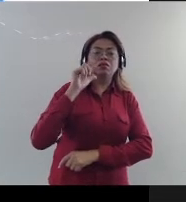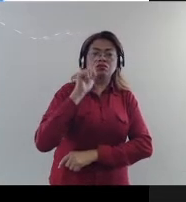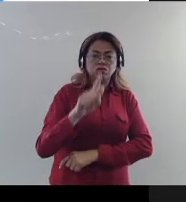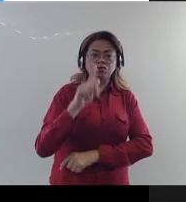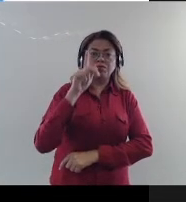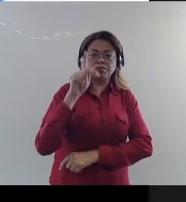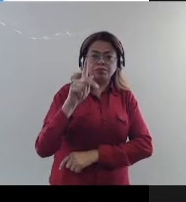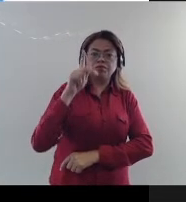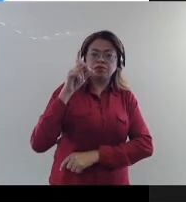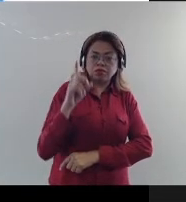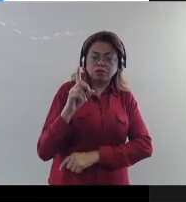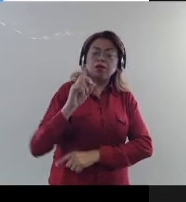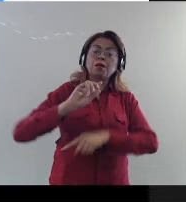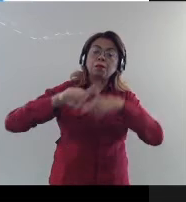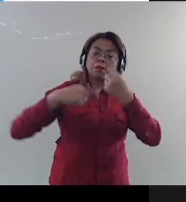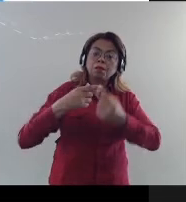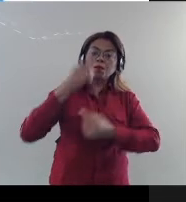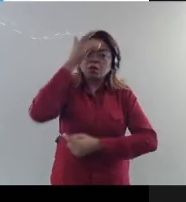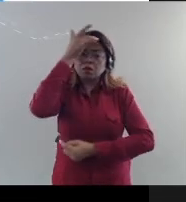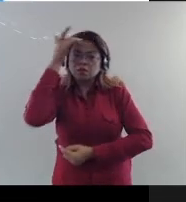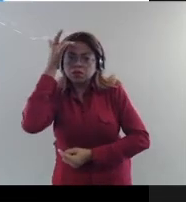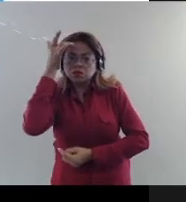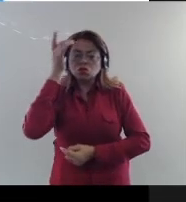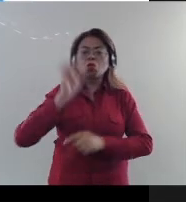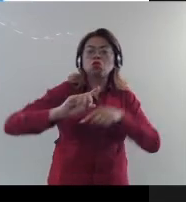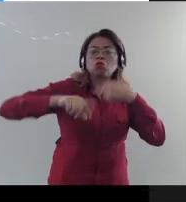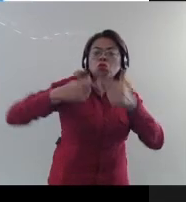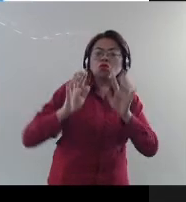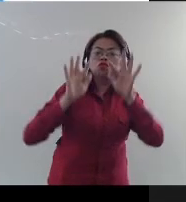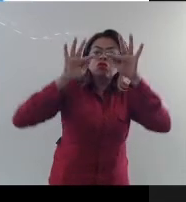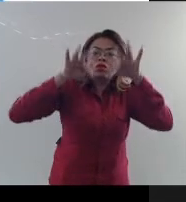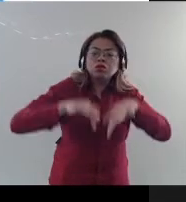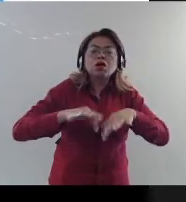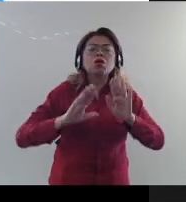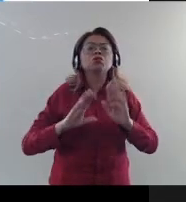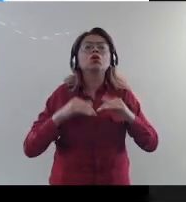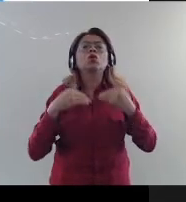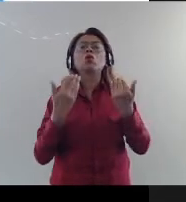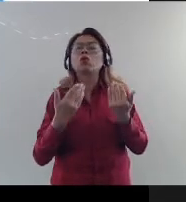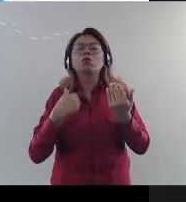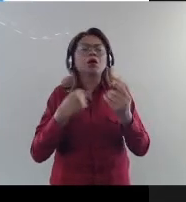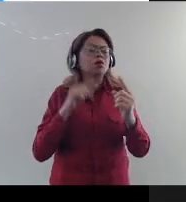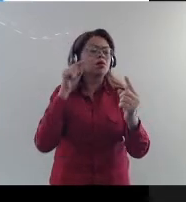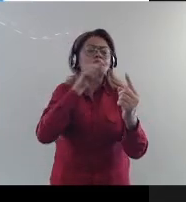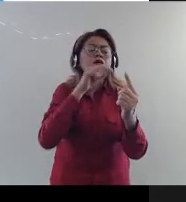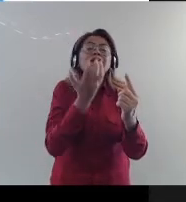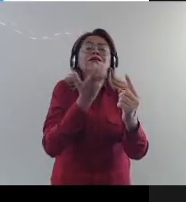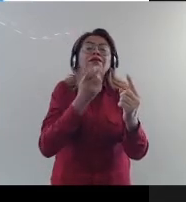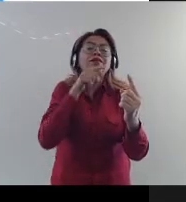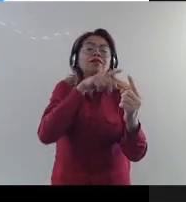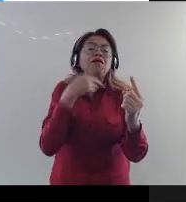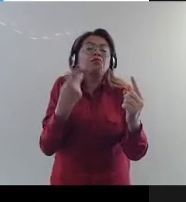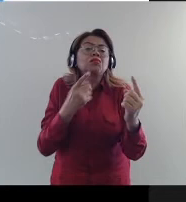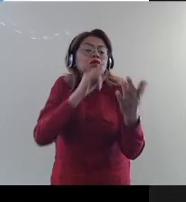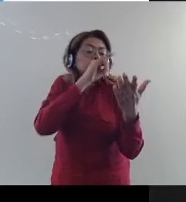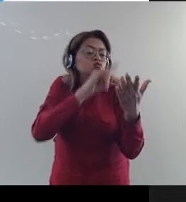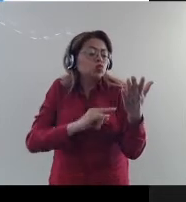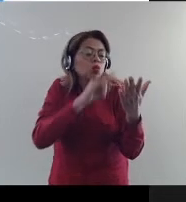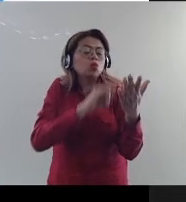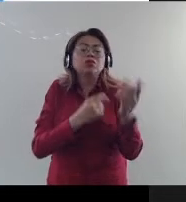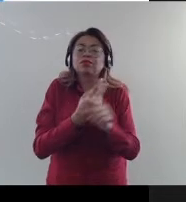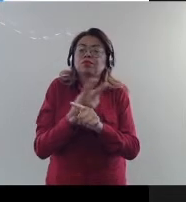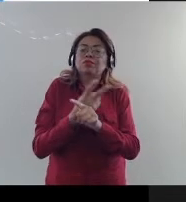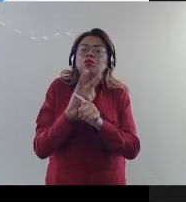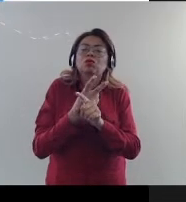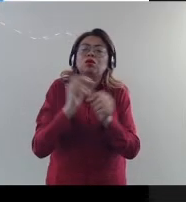outra linguagem. Então, é isso que a gente vê muito, né, a partir de agora. Quem é o destinatário? E a gente pode criar um tipo de documento adequado para